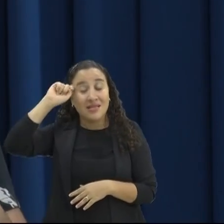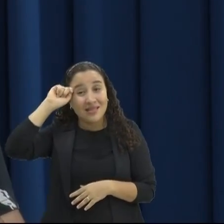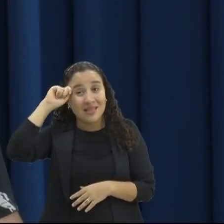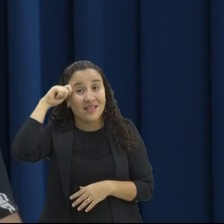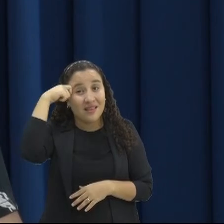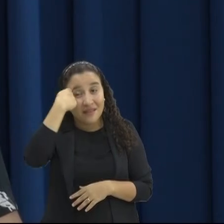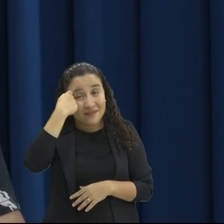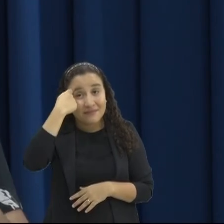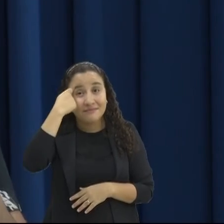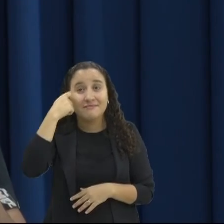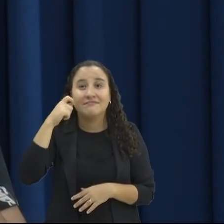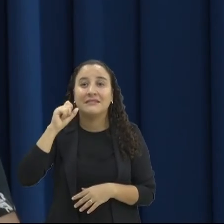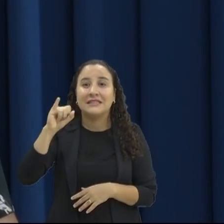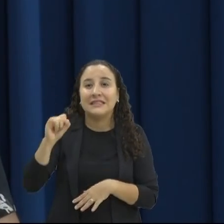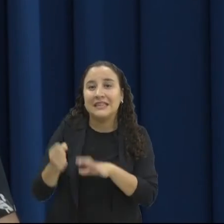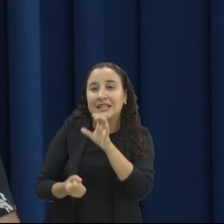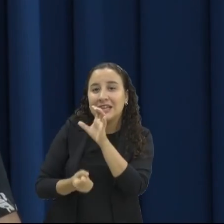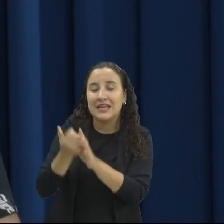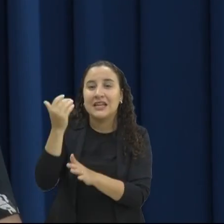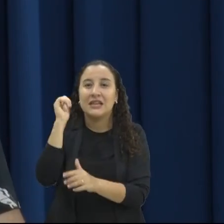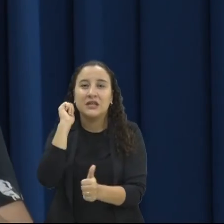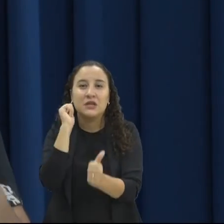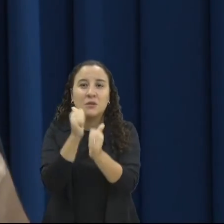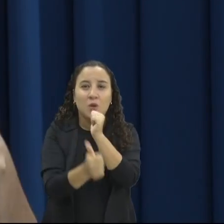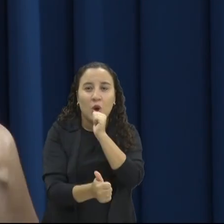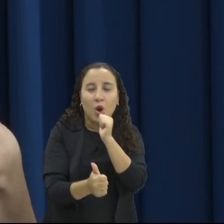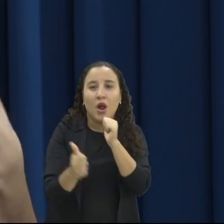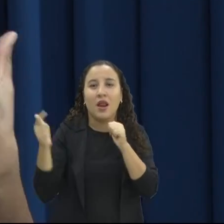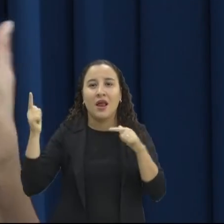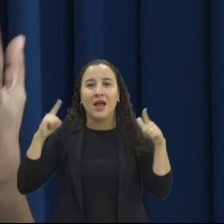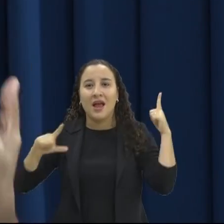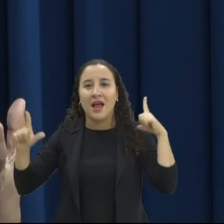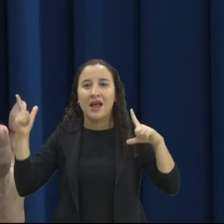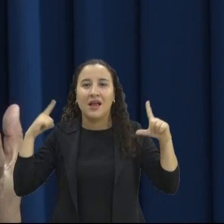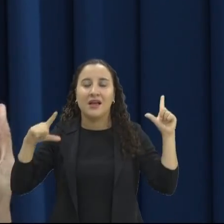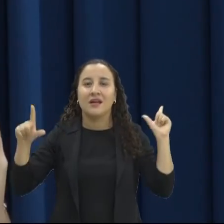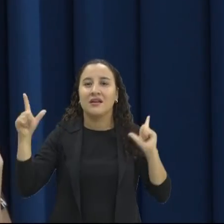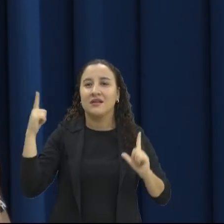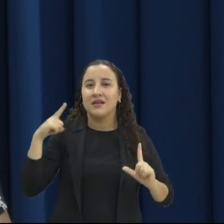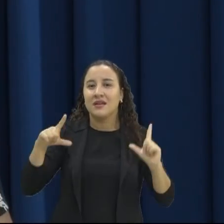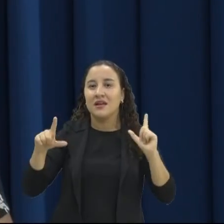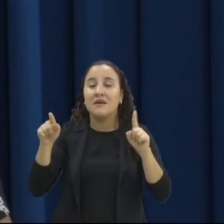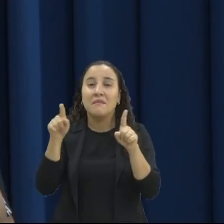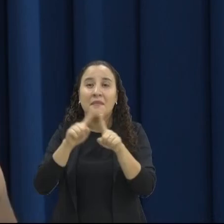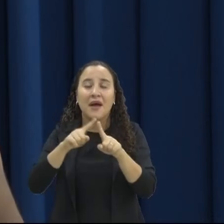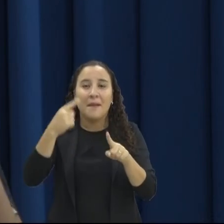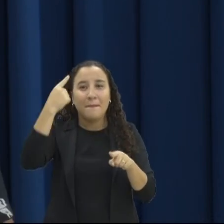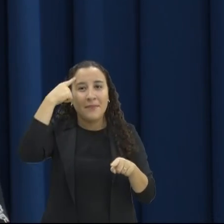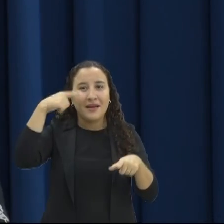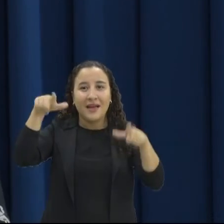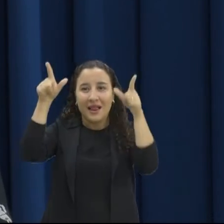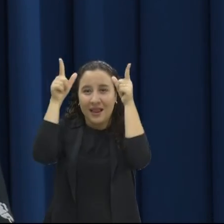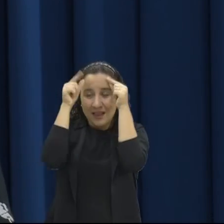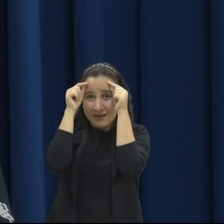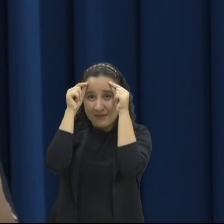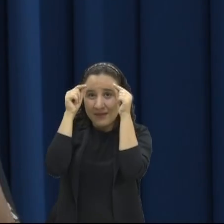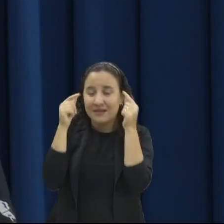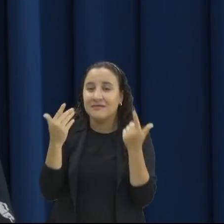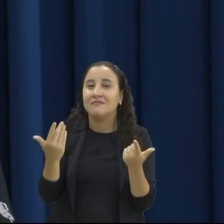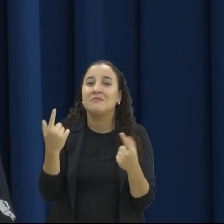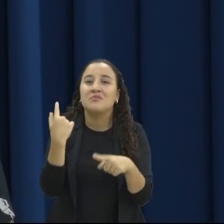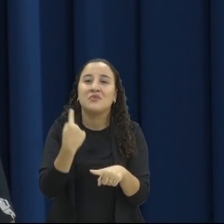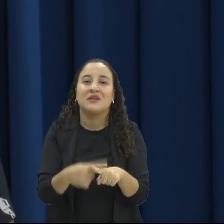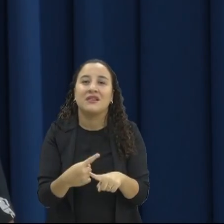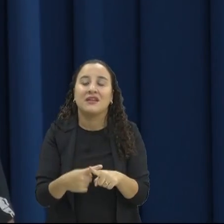alternativas de esporte, de lazer, não é para aliviar a cabeça, porque realmente não é fácil